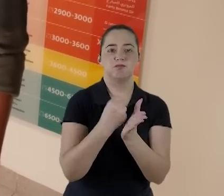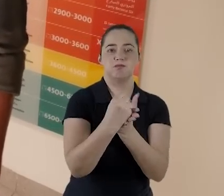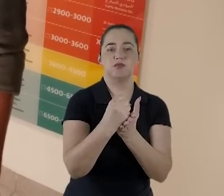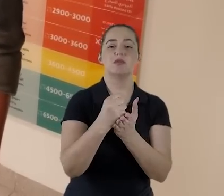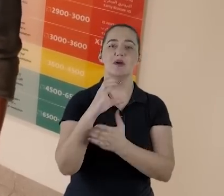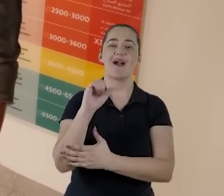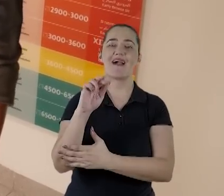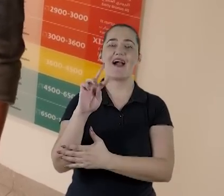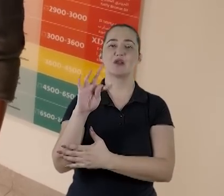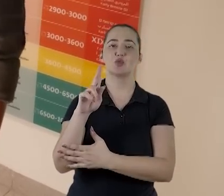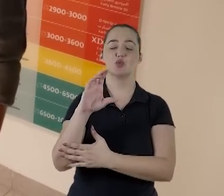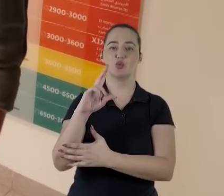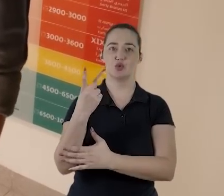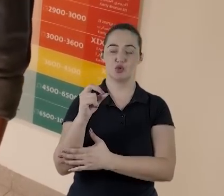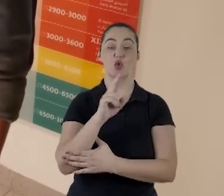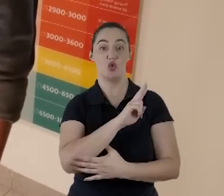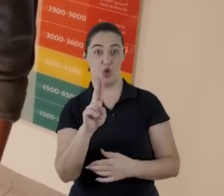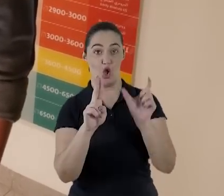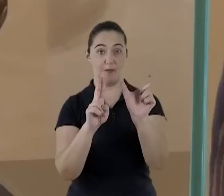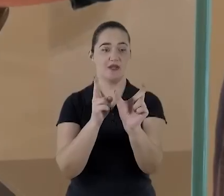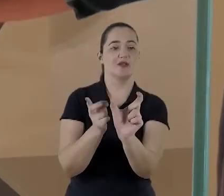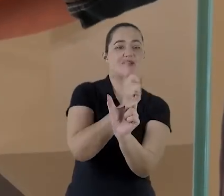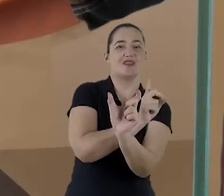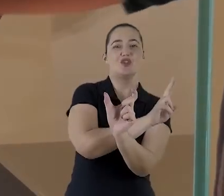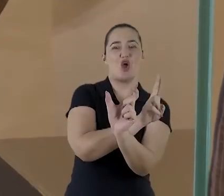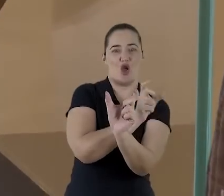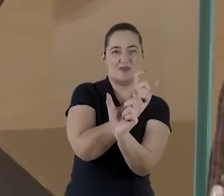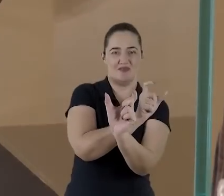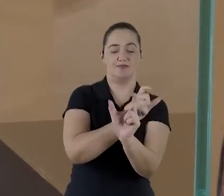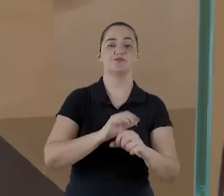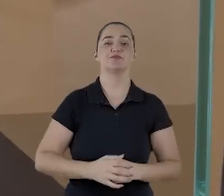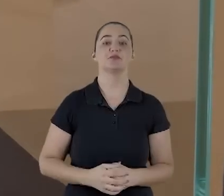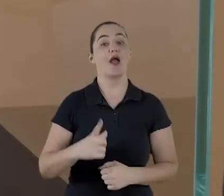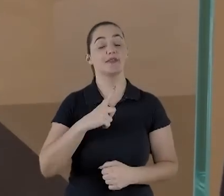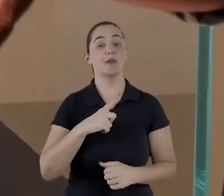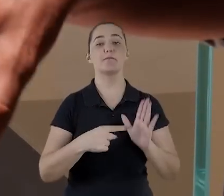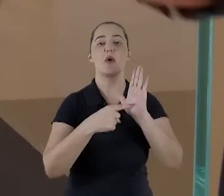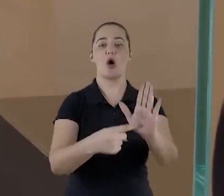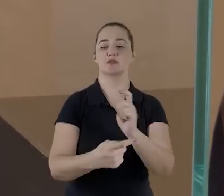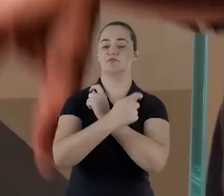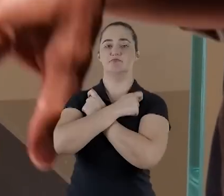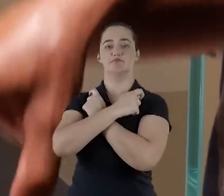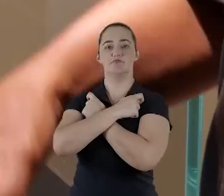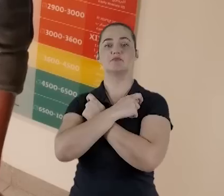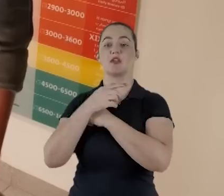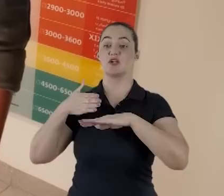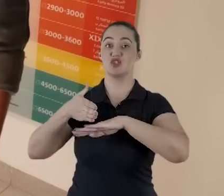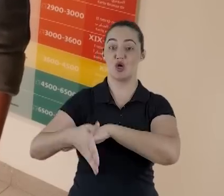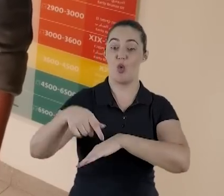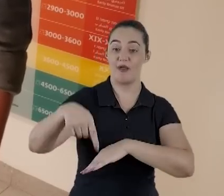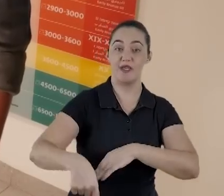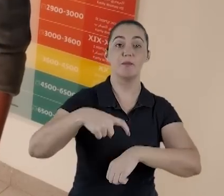2 cartuchos, o nome e o prenome. E aqui você tem uma parte da inscrição indicando que Sisac veio aqui